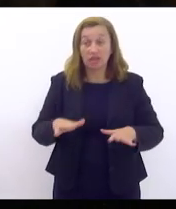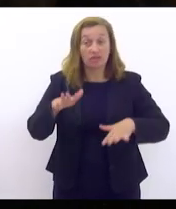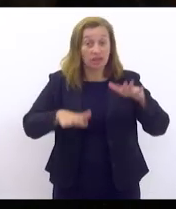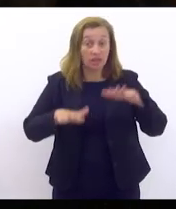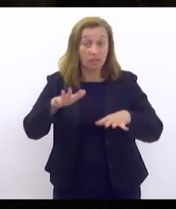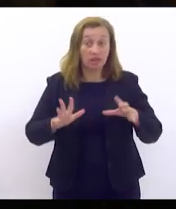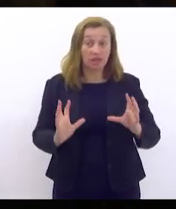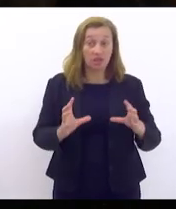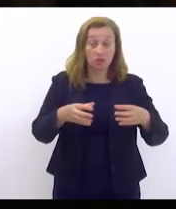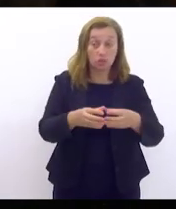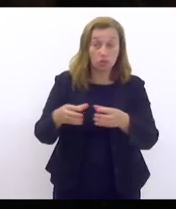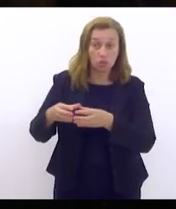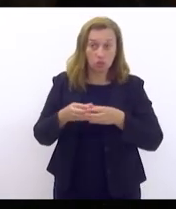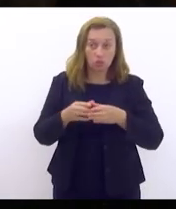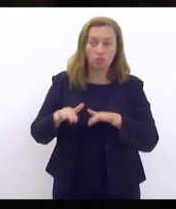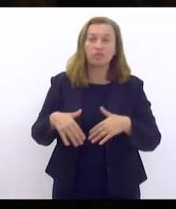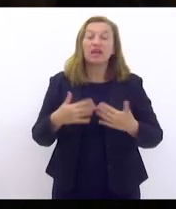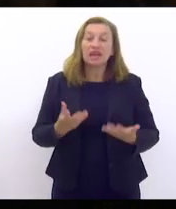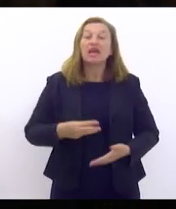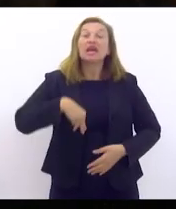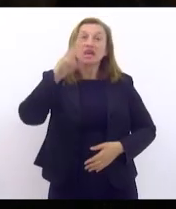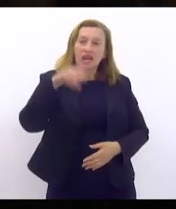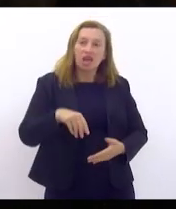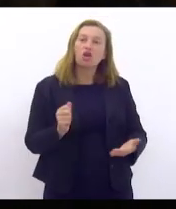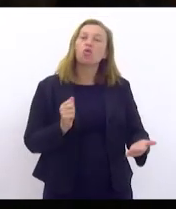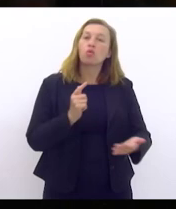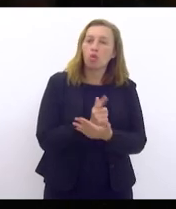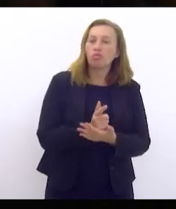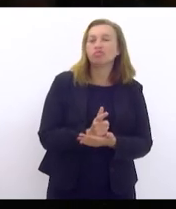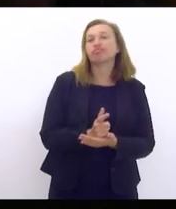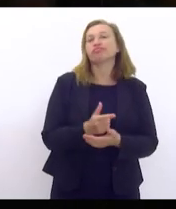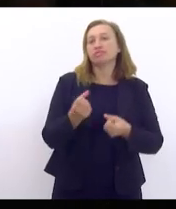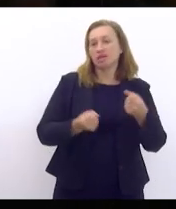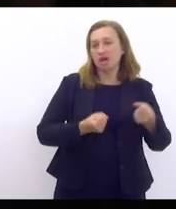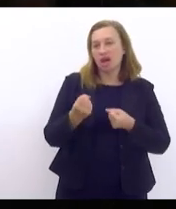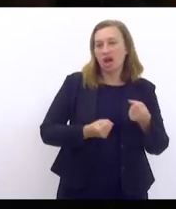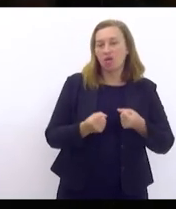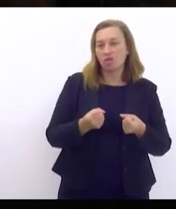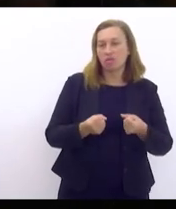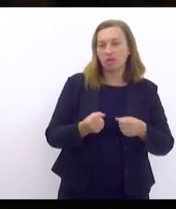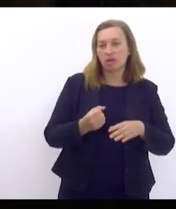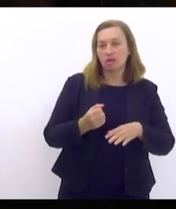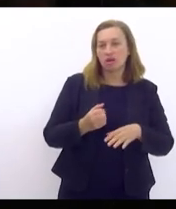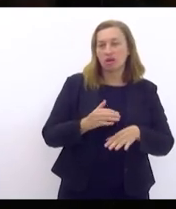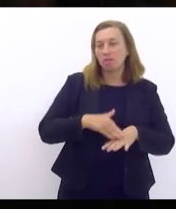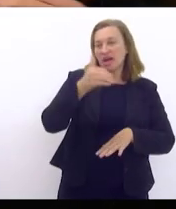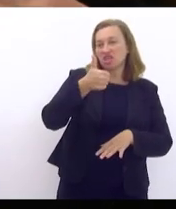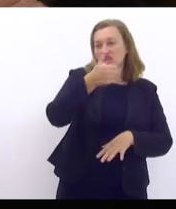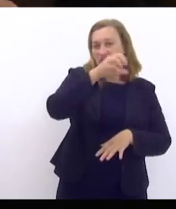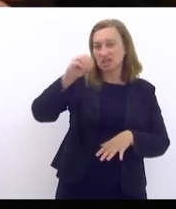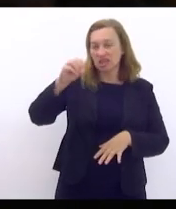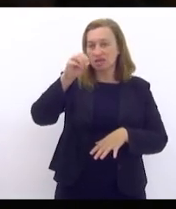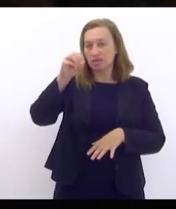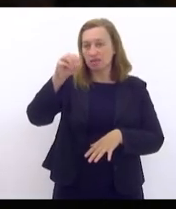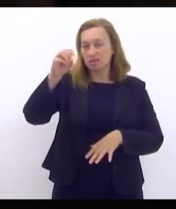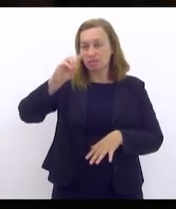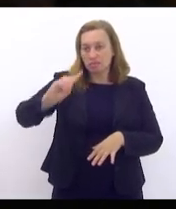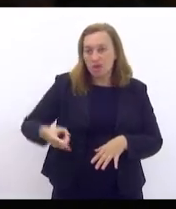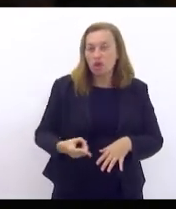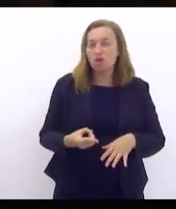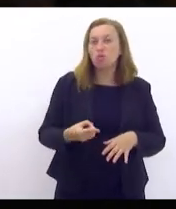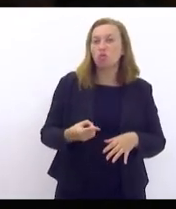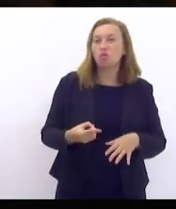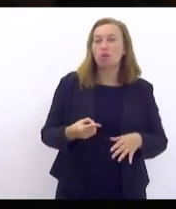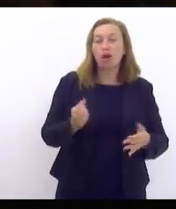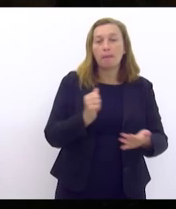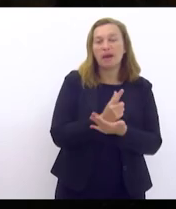Olha quem compra carro acima de 100 mil paga quatro quem que paga quem compra